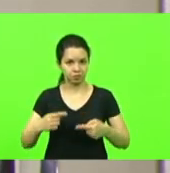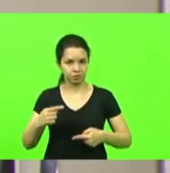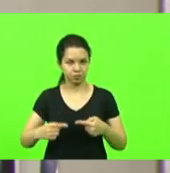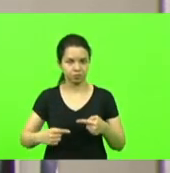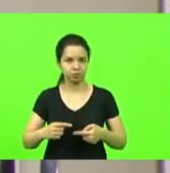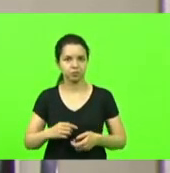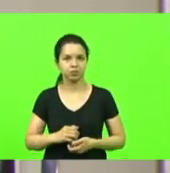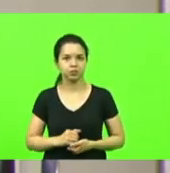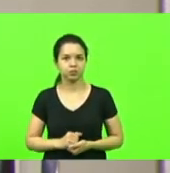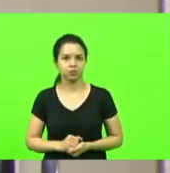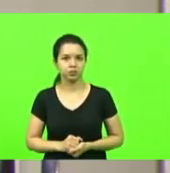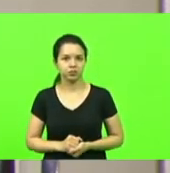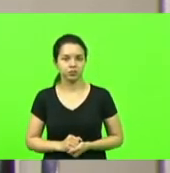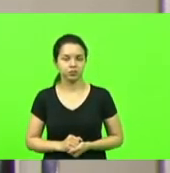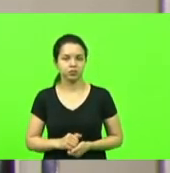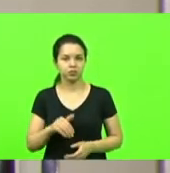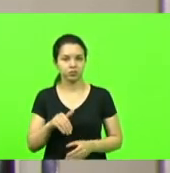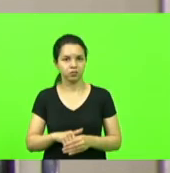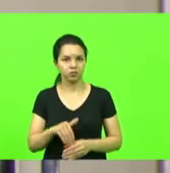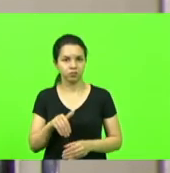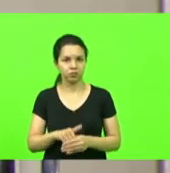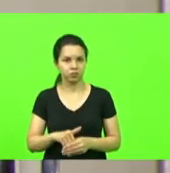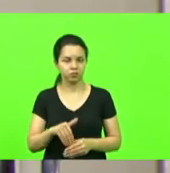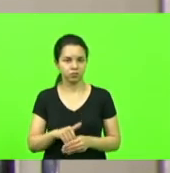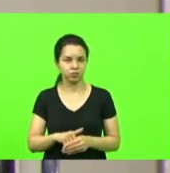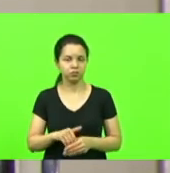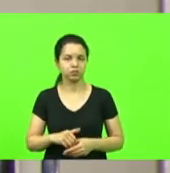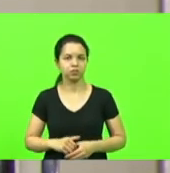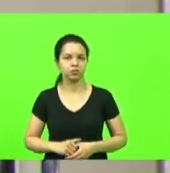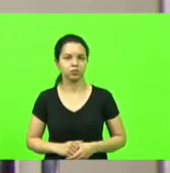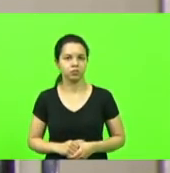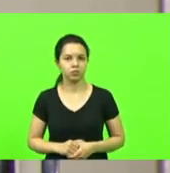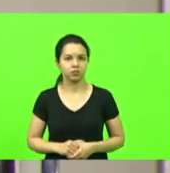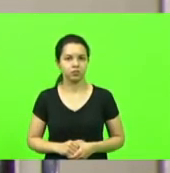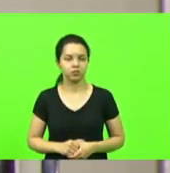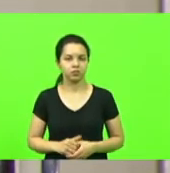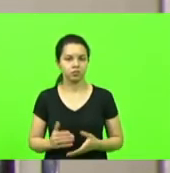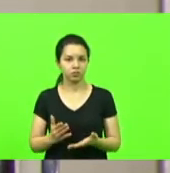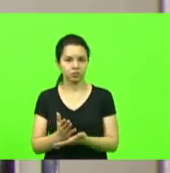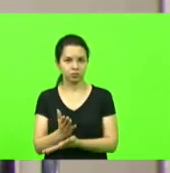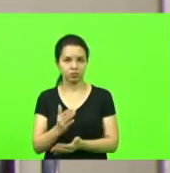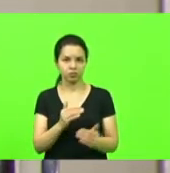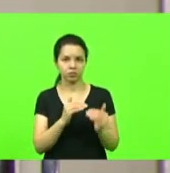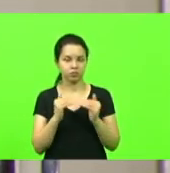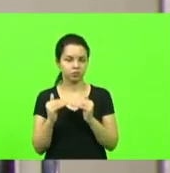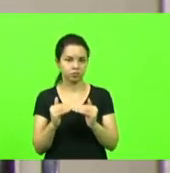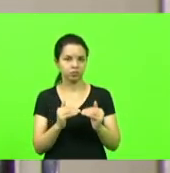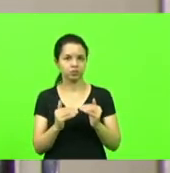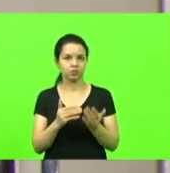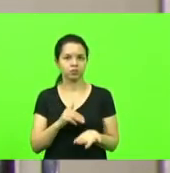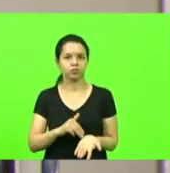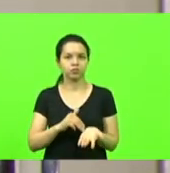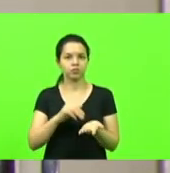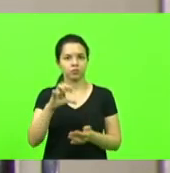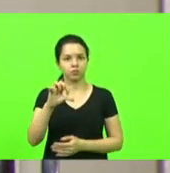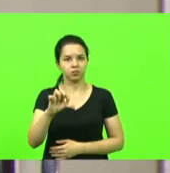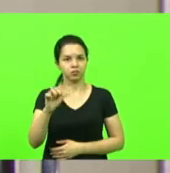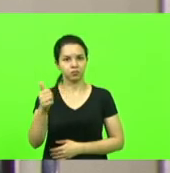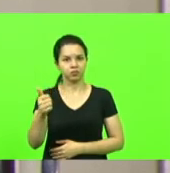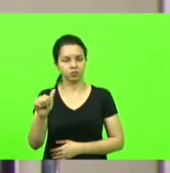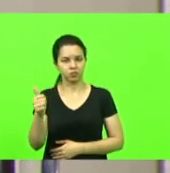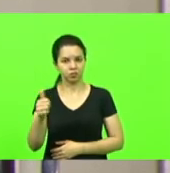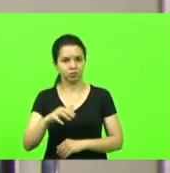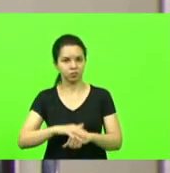queira discutir, em votação. Deputados que aprovam, permaneçam como se encontra. Aprovado por unanimidade. Moção 911, autor